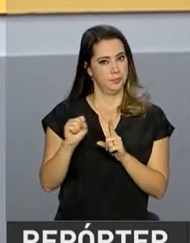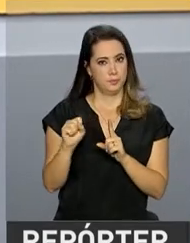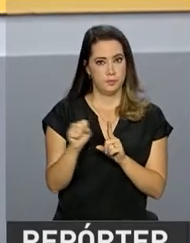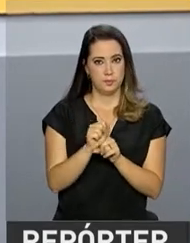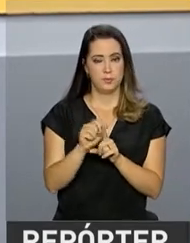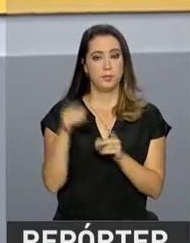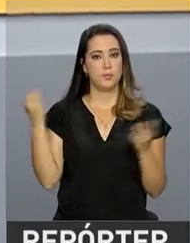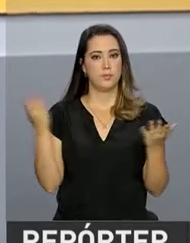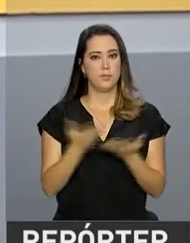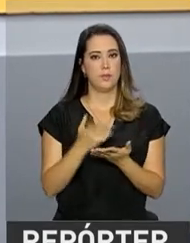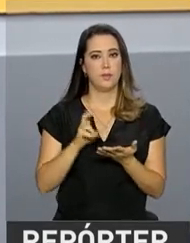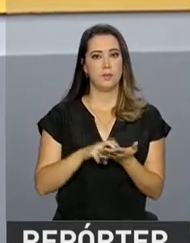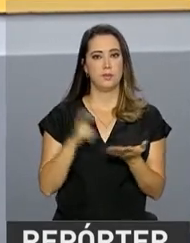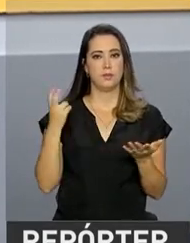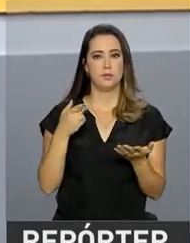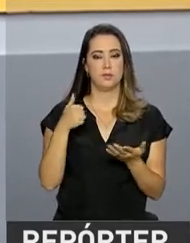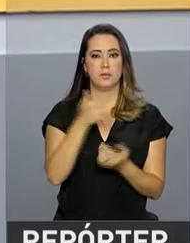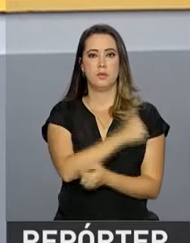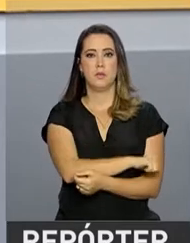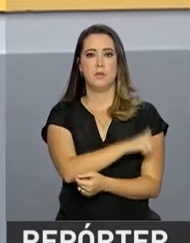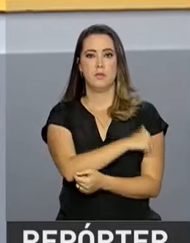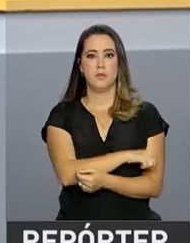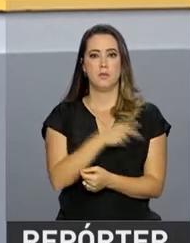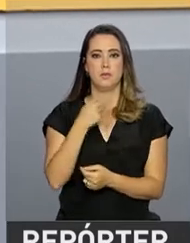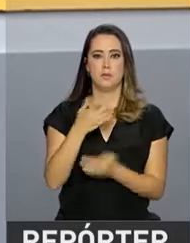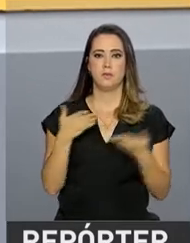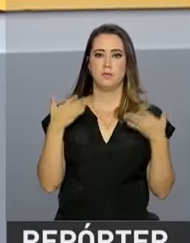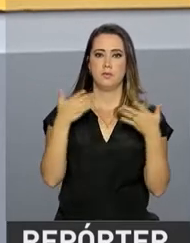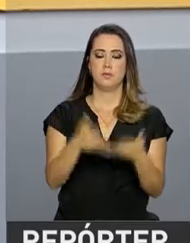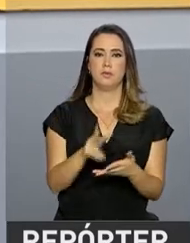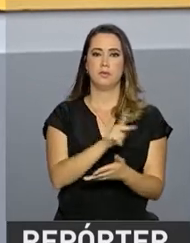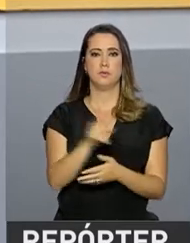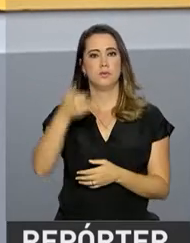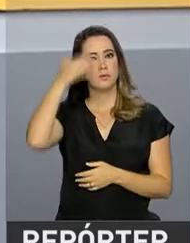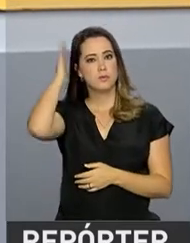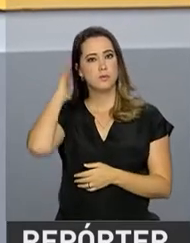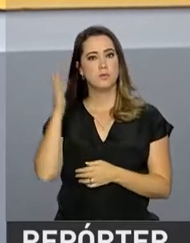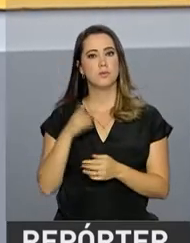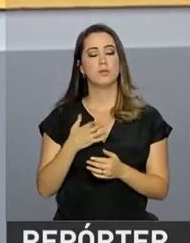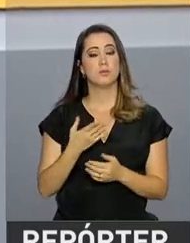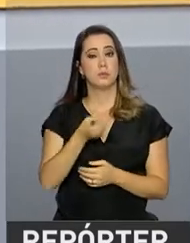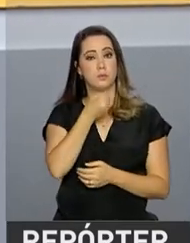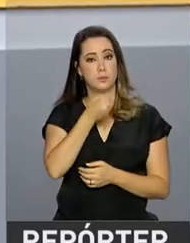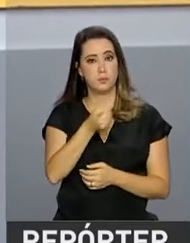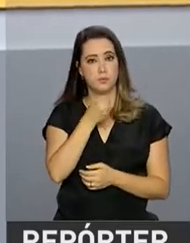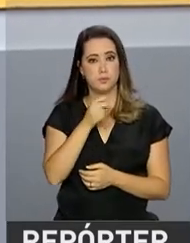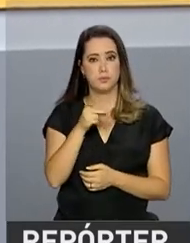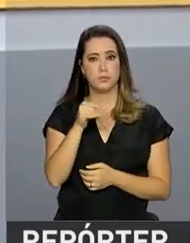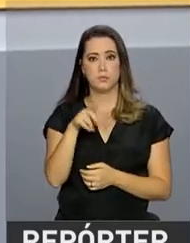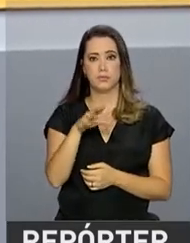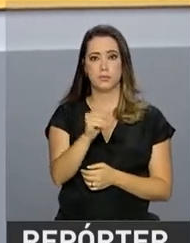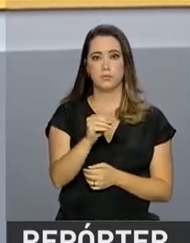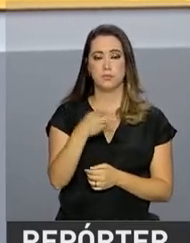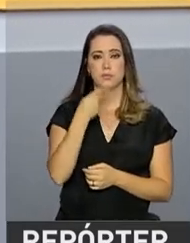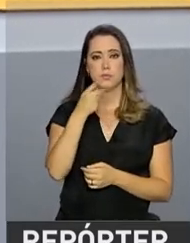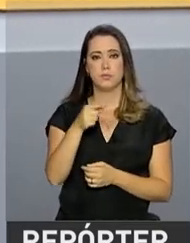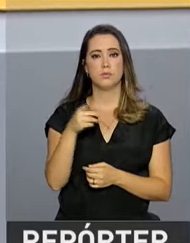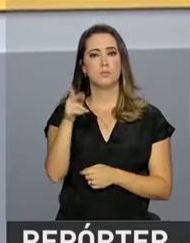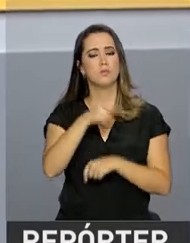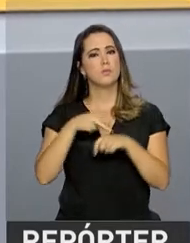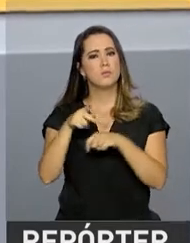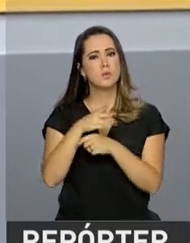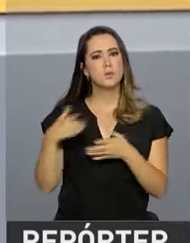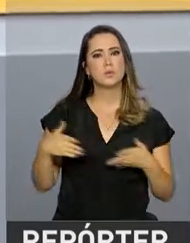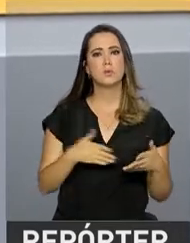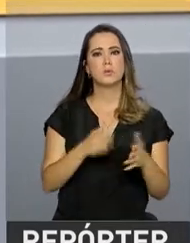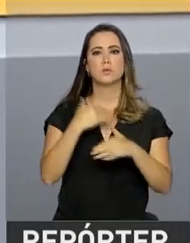foi hoje durante uma cerimônia no rio de janeiro que contou com a presença do presidente michel temer durante o discurso de oliveira afirmou que o país está